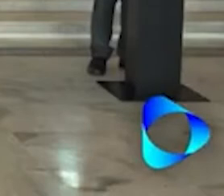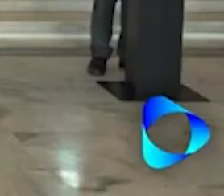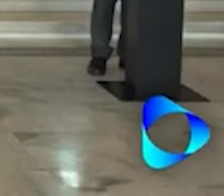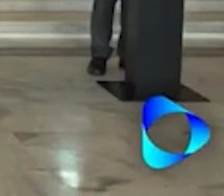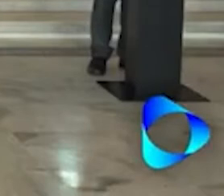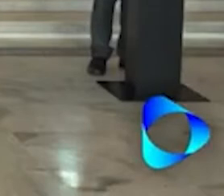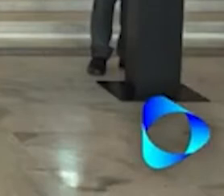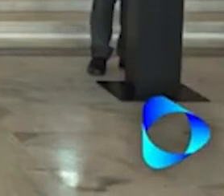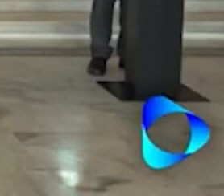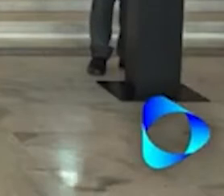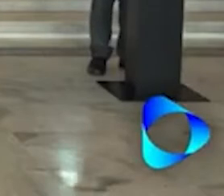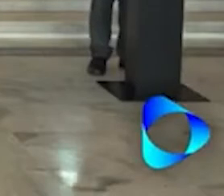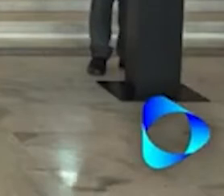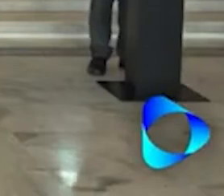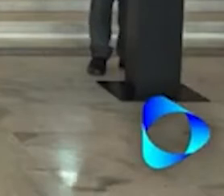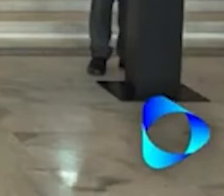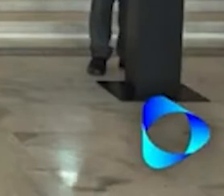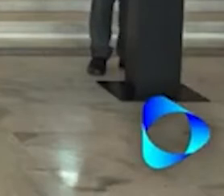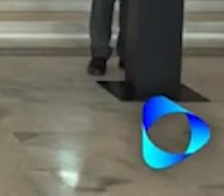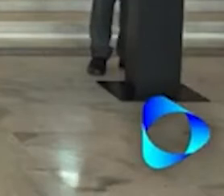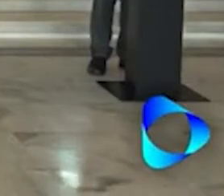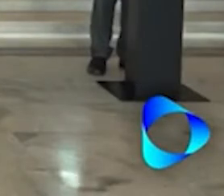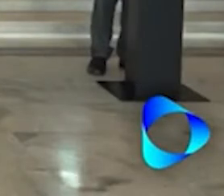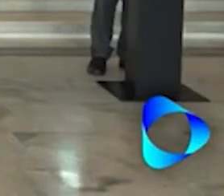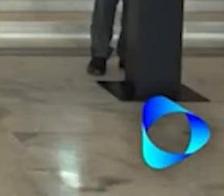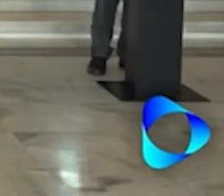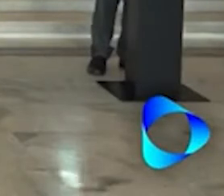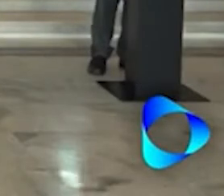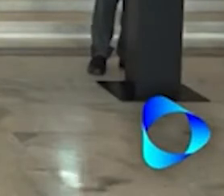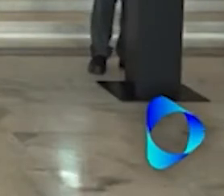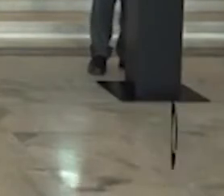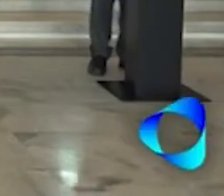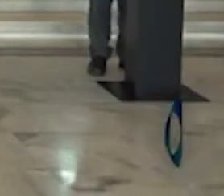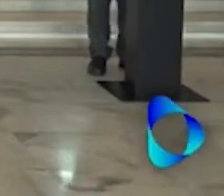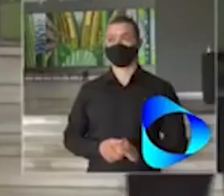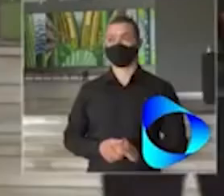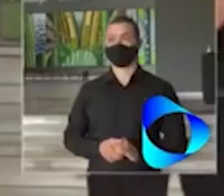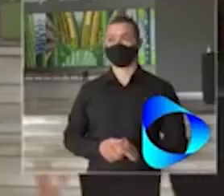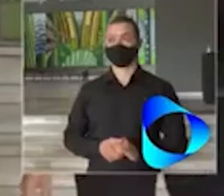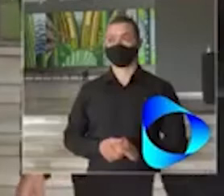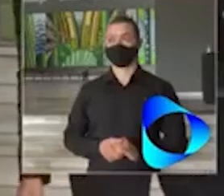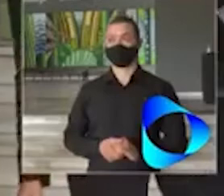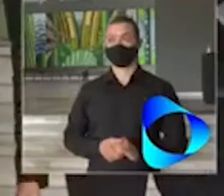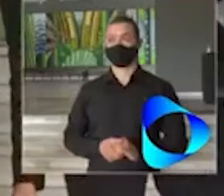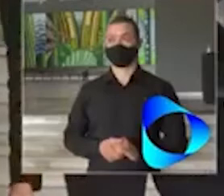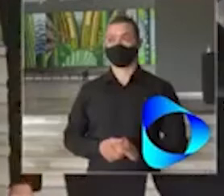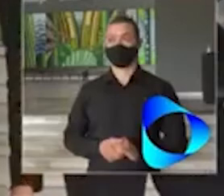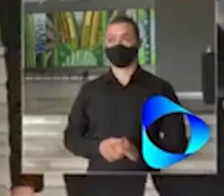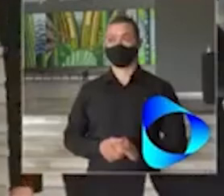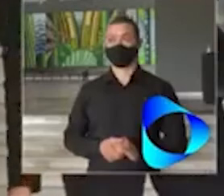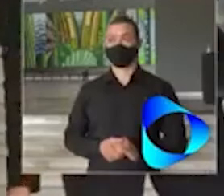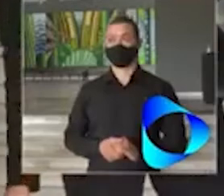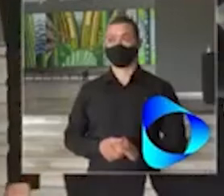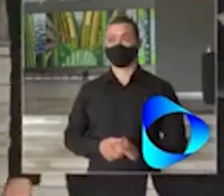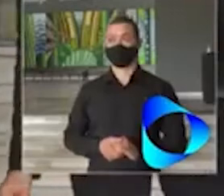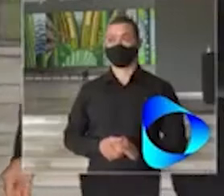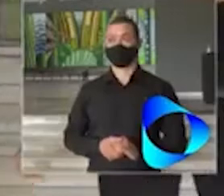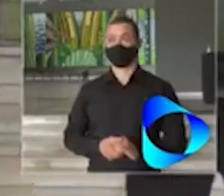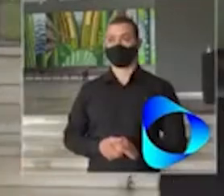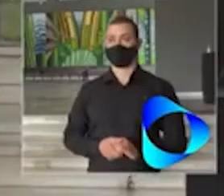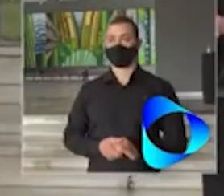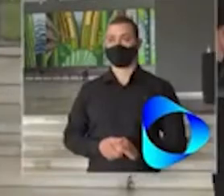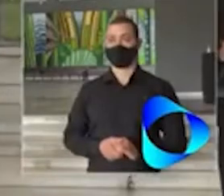na fase amarela do Plano São Paulo possam funcionar por 8 horas diárias em estabelecimentos comerciais e de serviços. Até